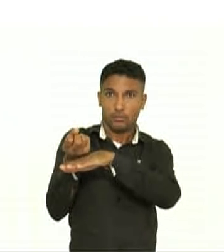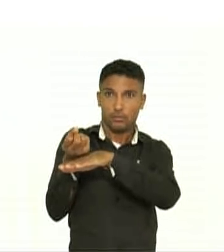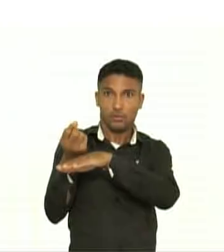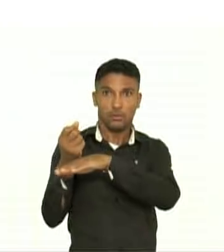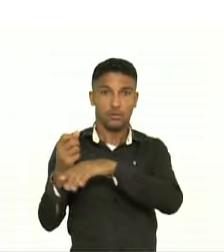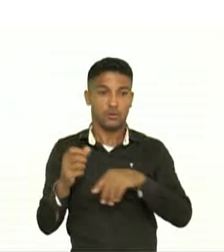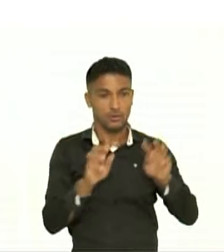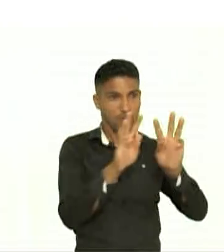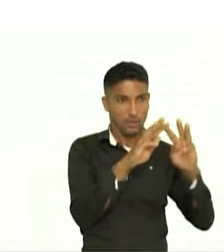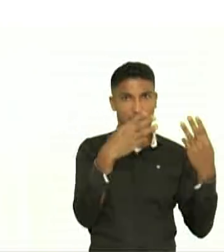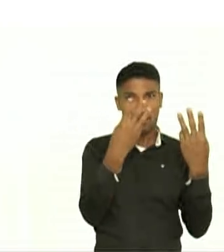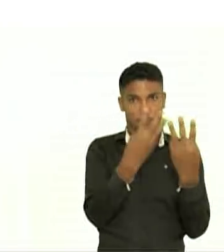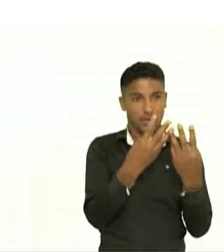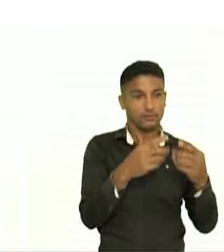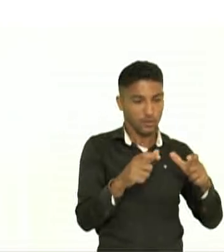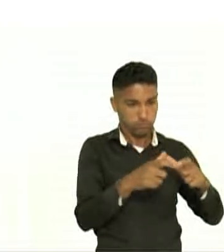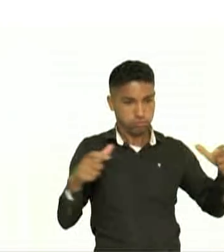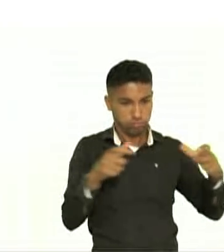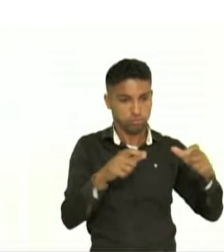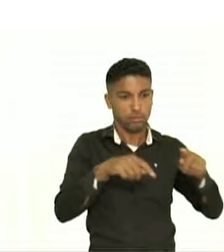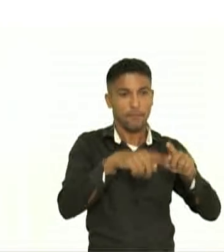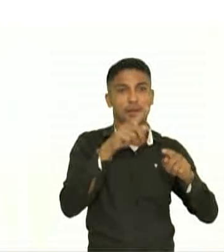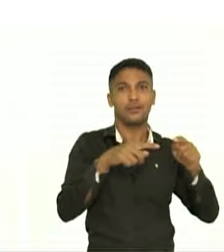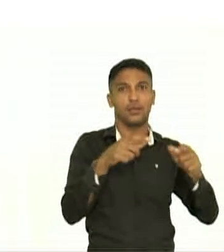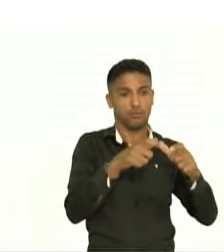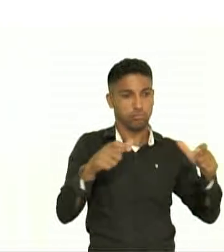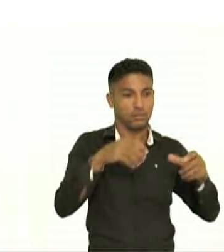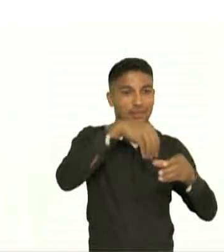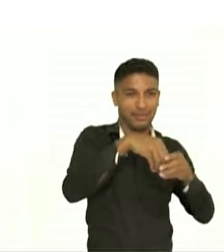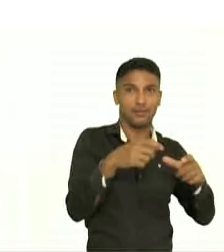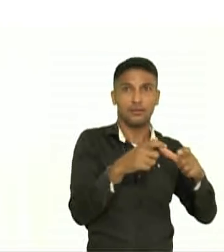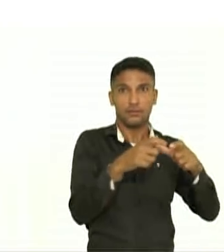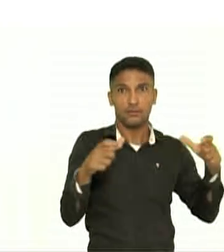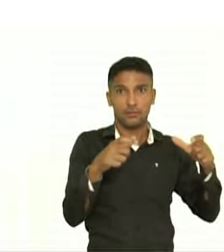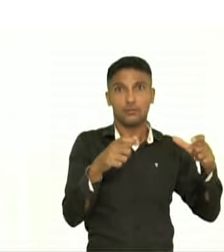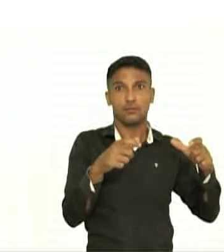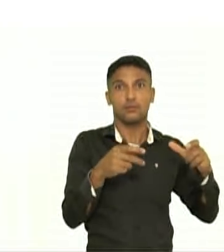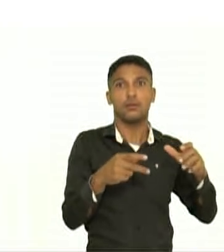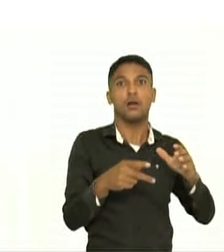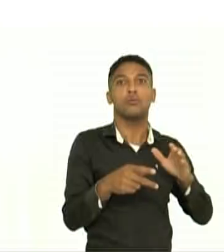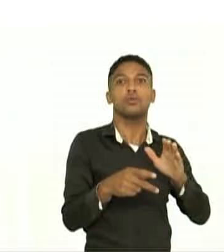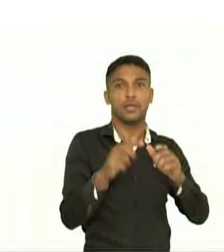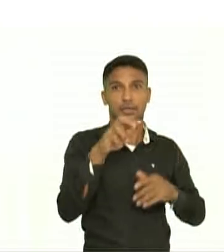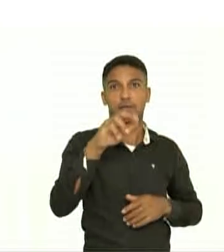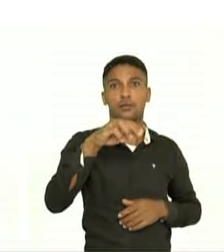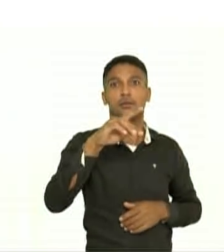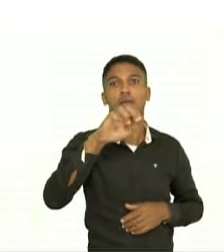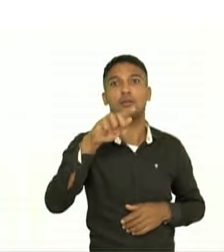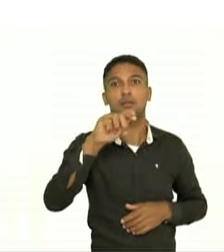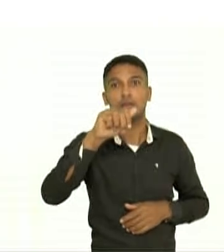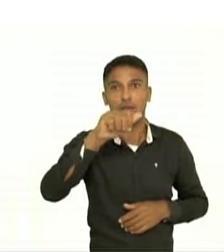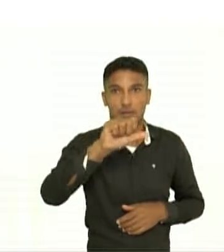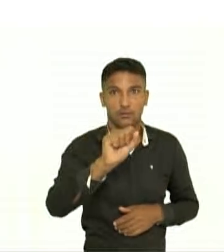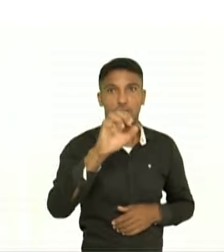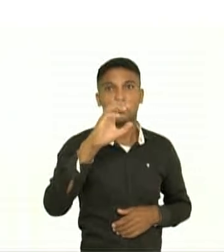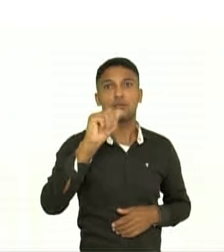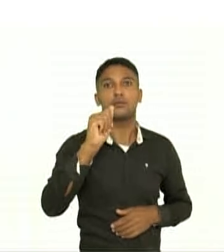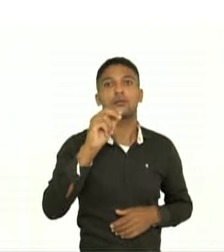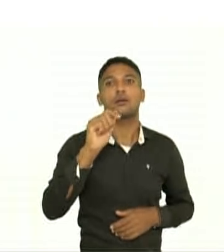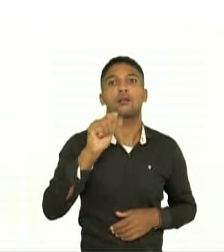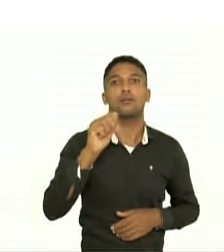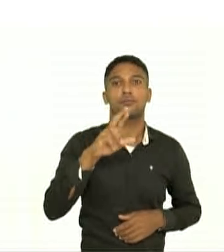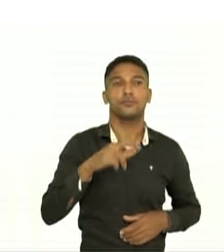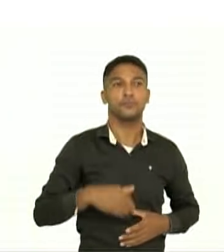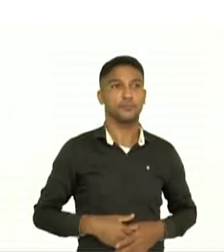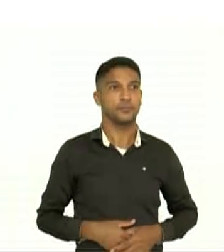que compõe o corpo e é uma grandeza escalar. E a última alternativa. Massa e peso são grandezas vetoriais. A diferença é